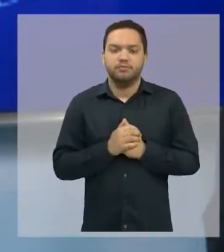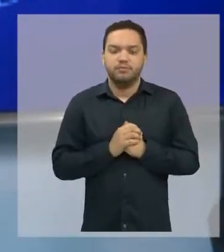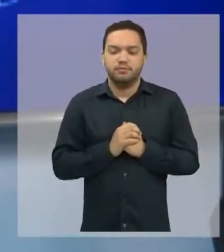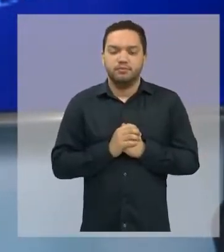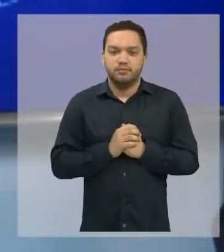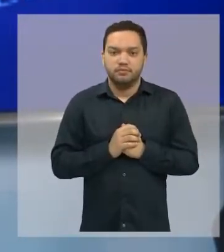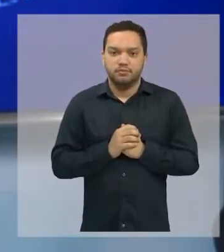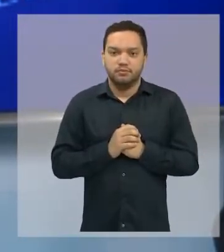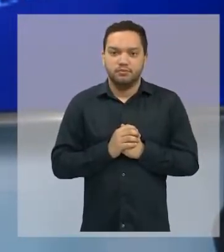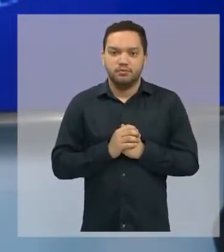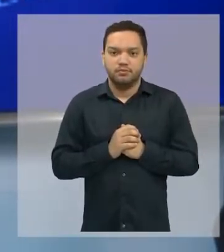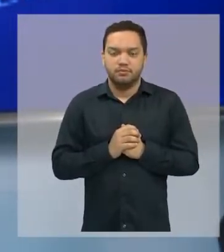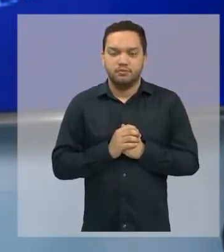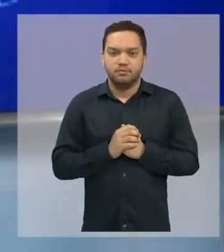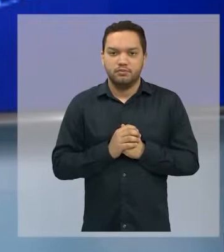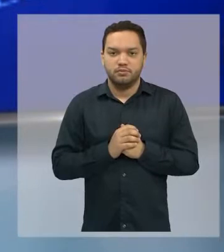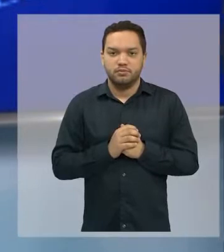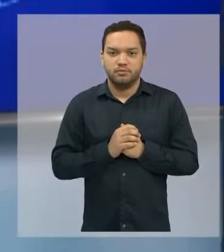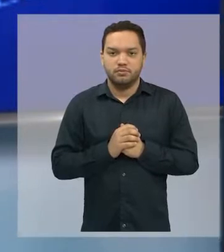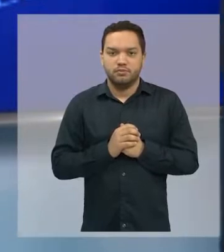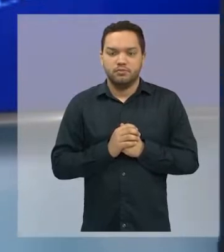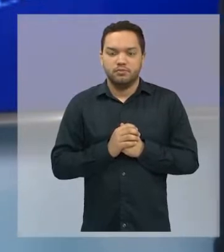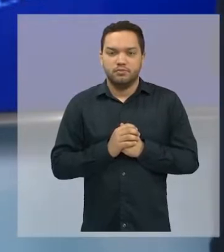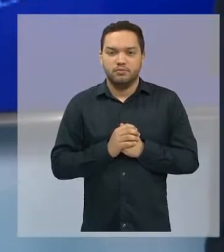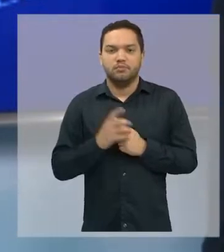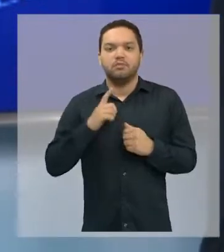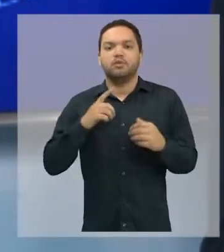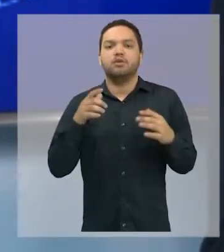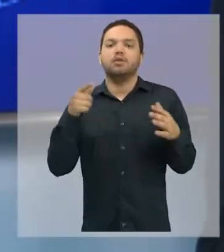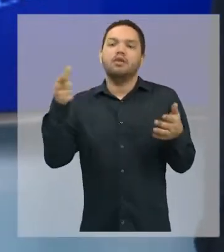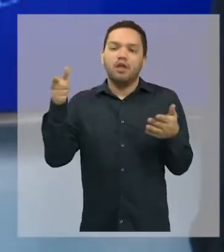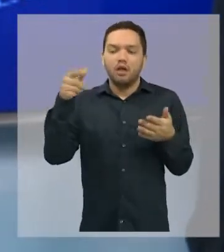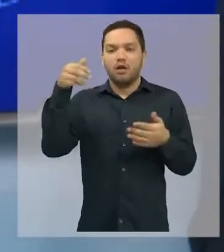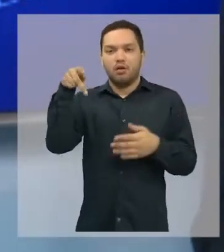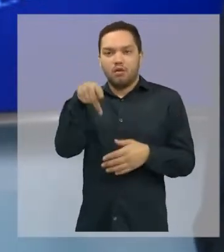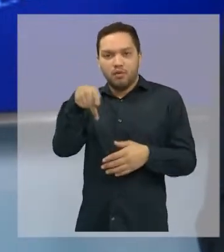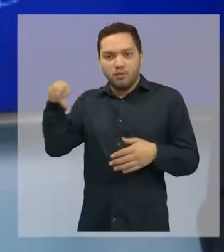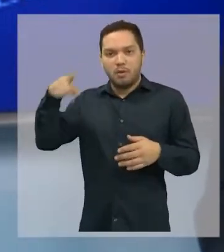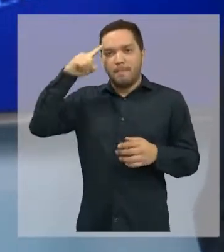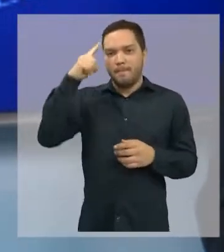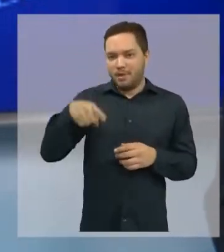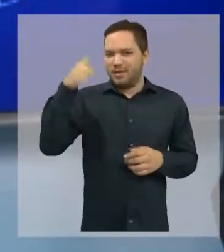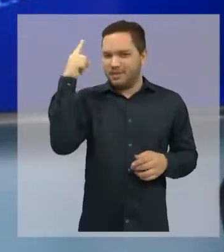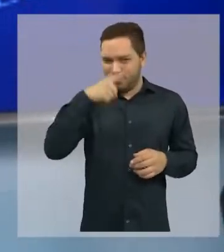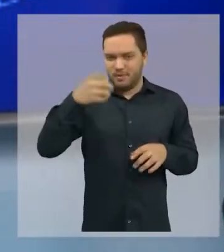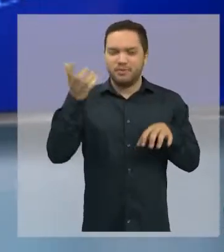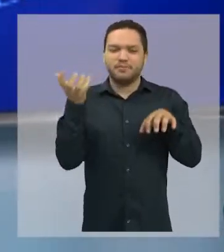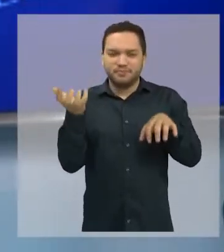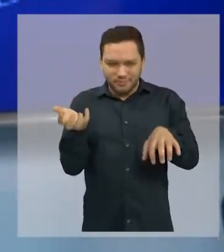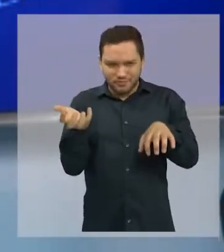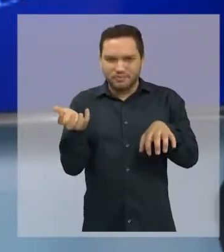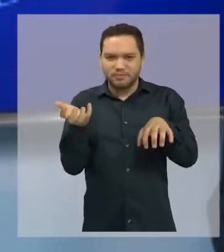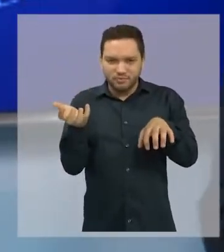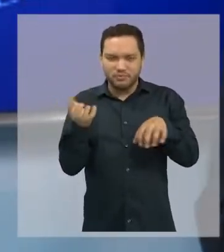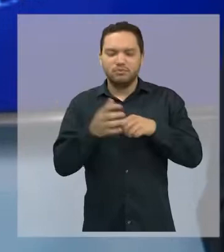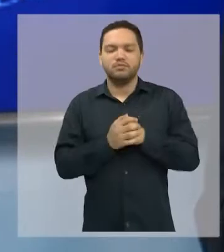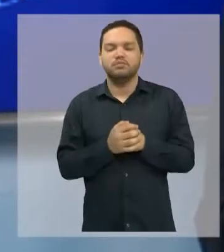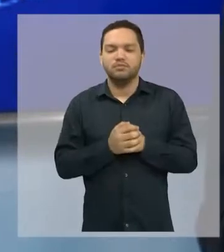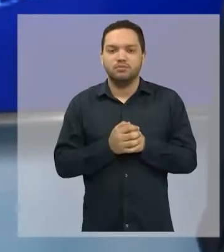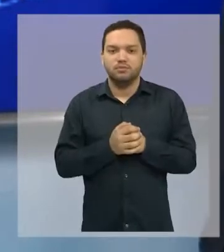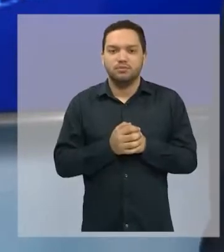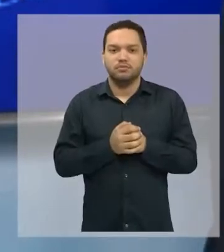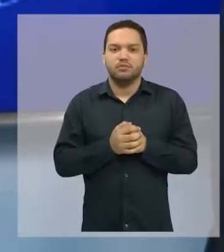a parte. Predominou esta prevalência do Poder Executivo sobre o Legislativo, que